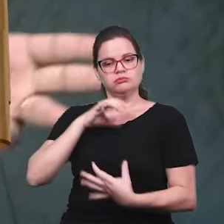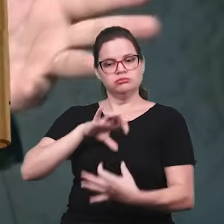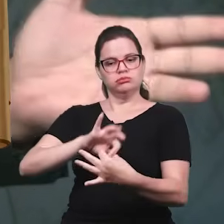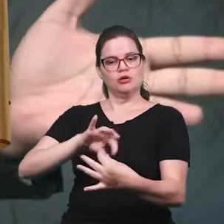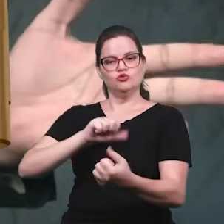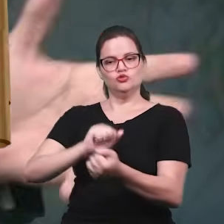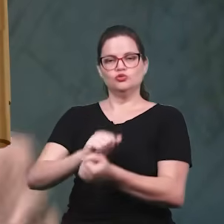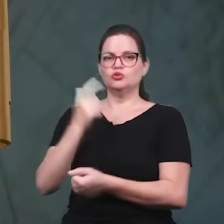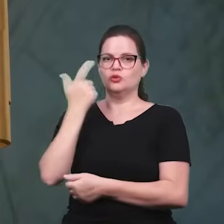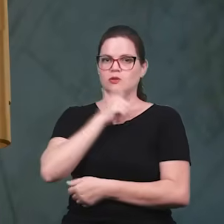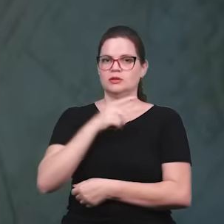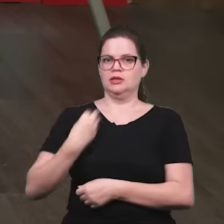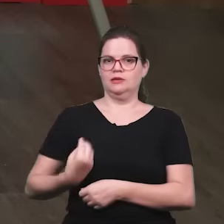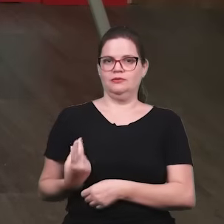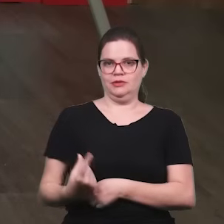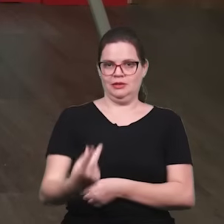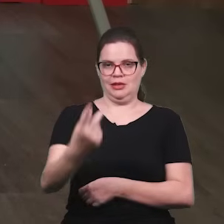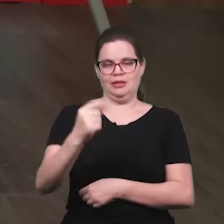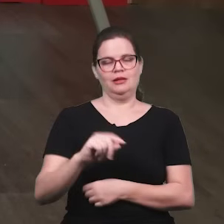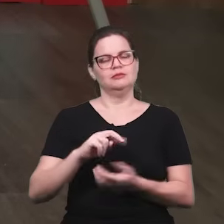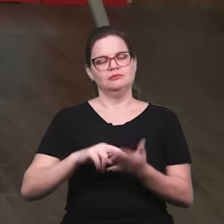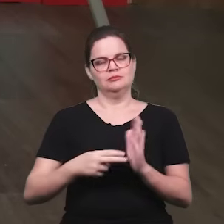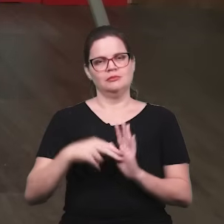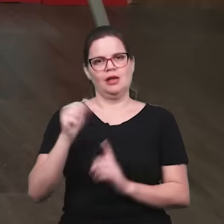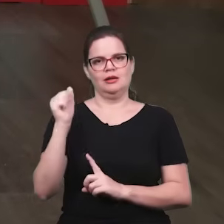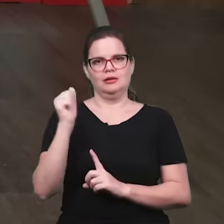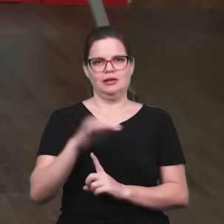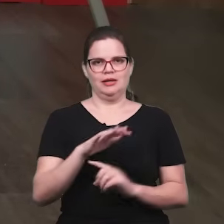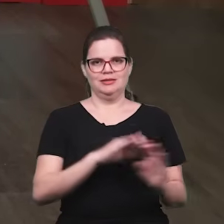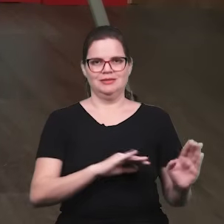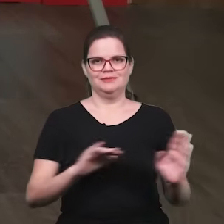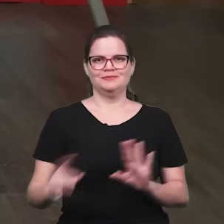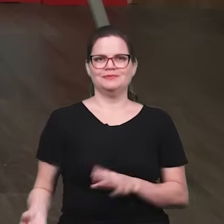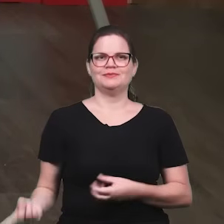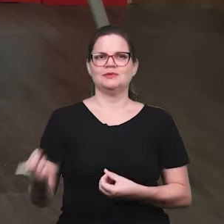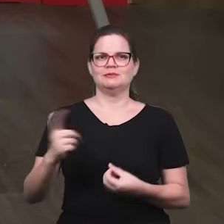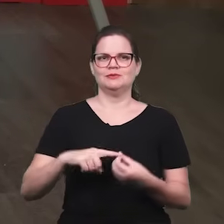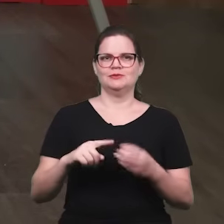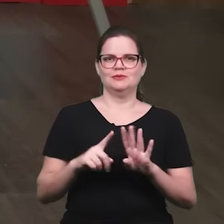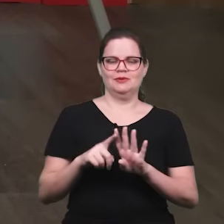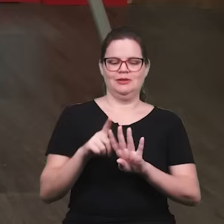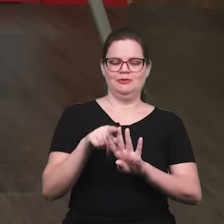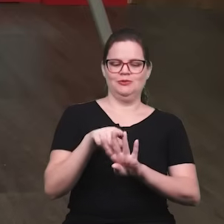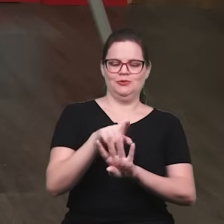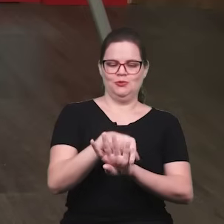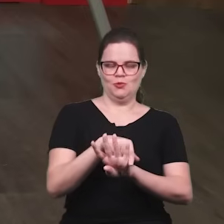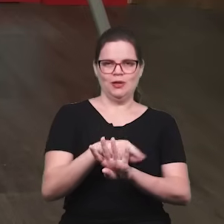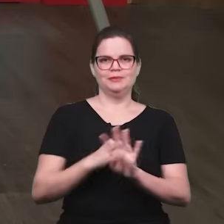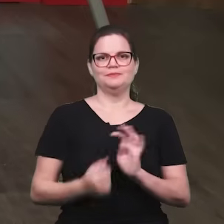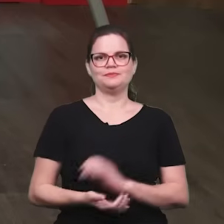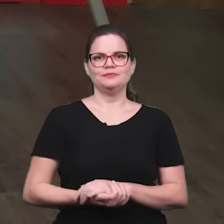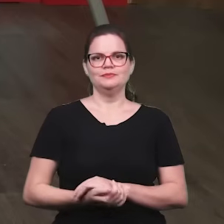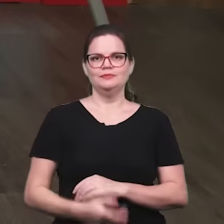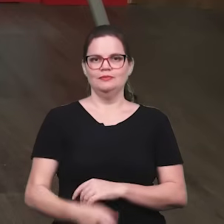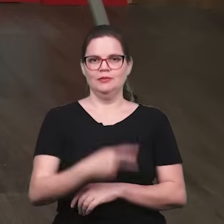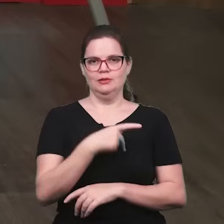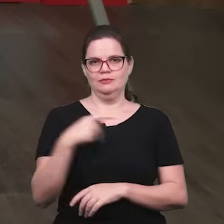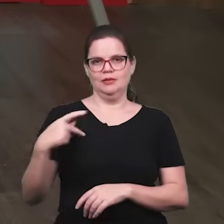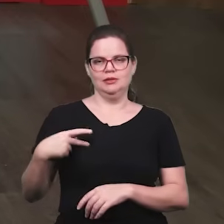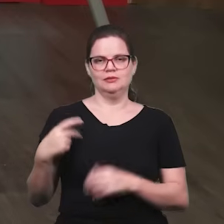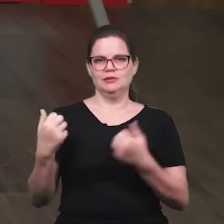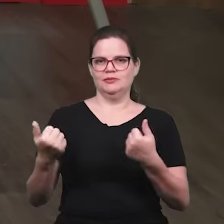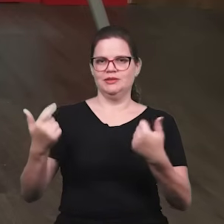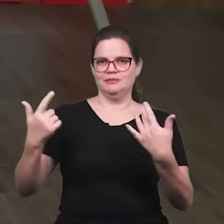eterna. Essa é a graça. Vamos voltar aos 4 itens. Aos 4 itens. Os 4 itens que o pastor